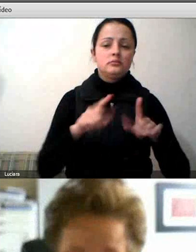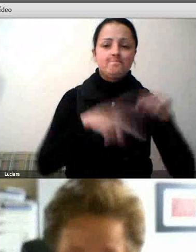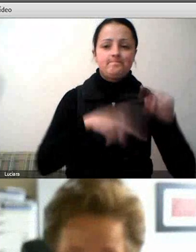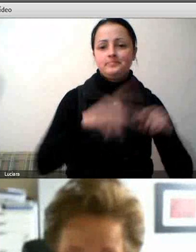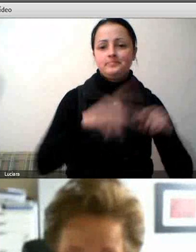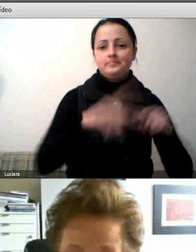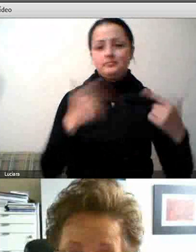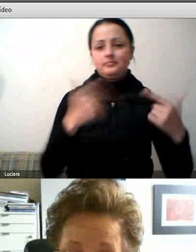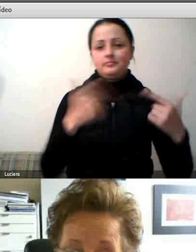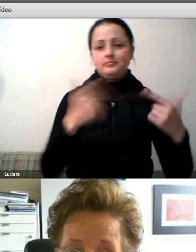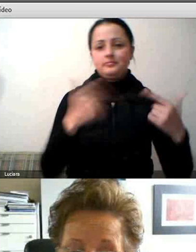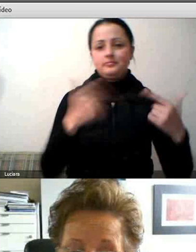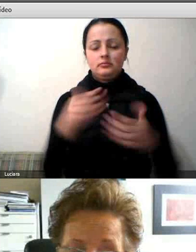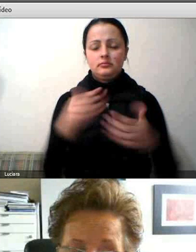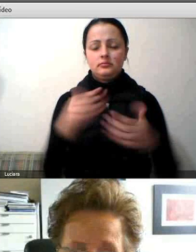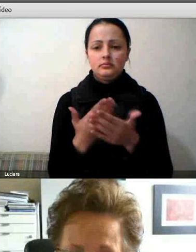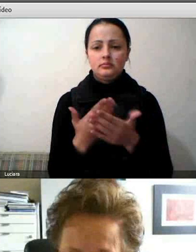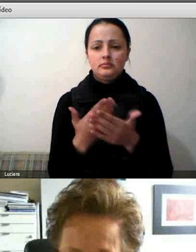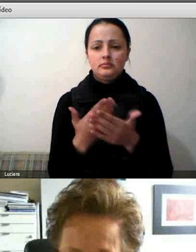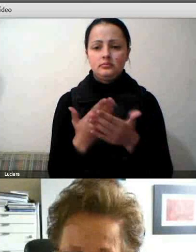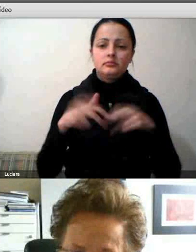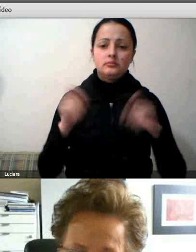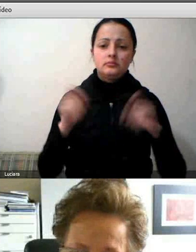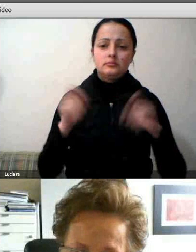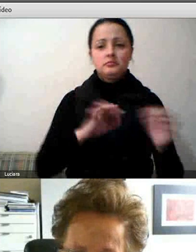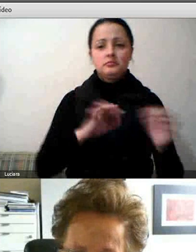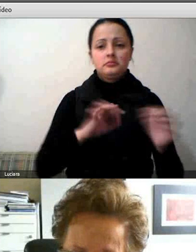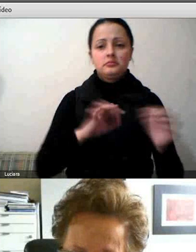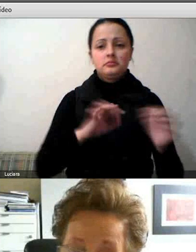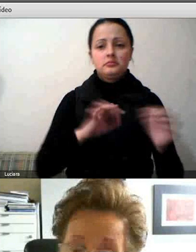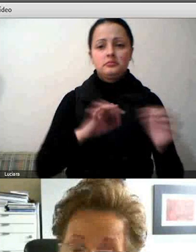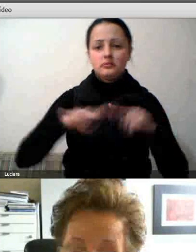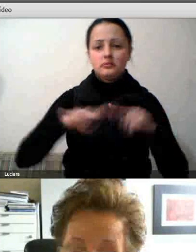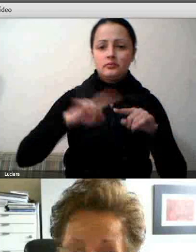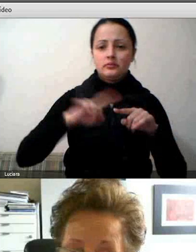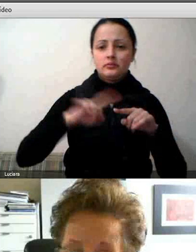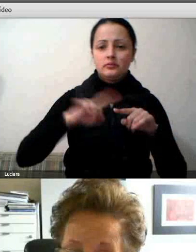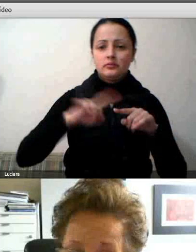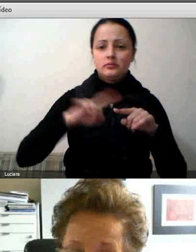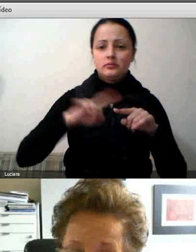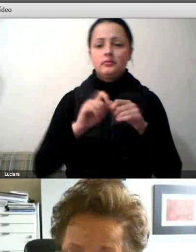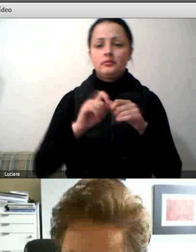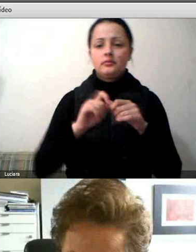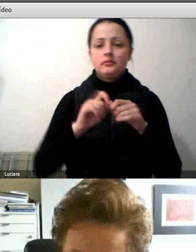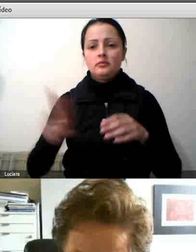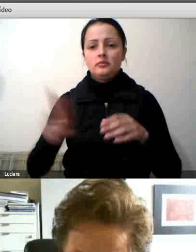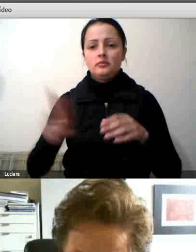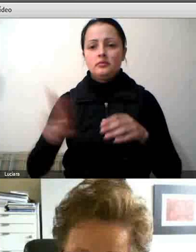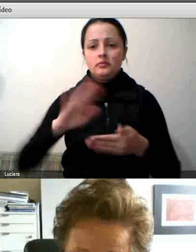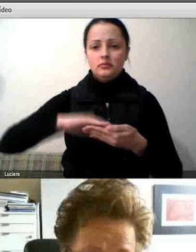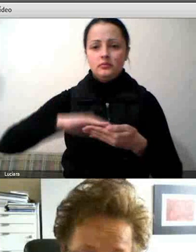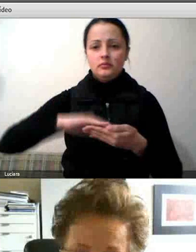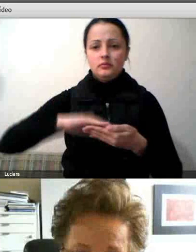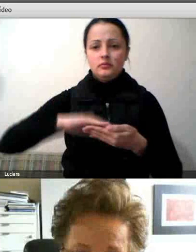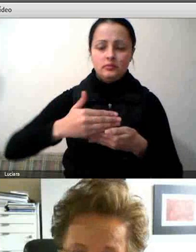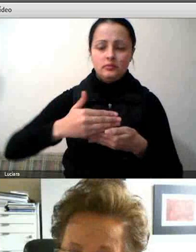tem. Então, pode-se programar tantas atividades para fazer no laptop, em sala de